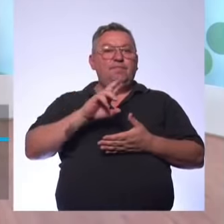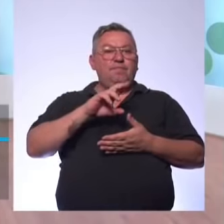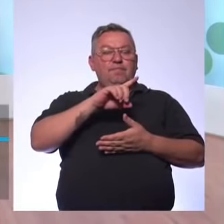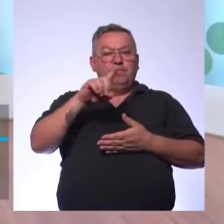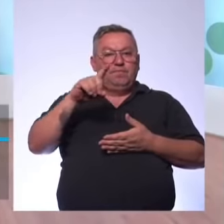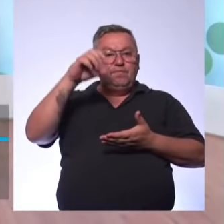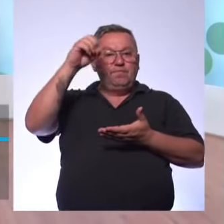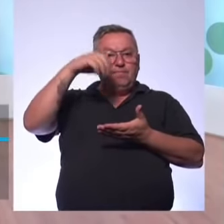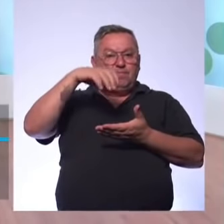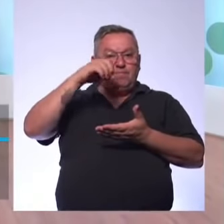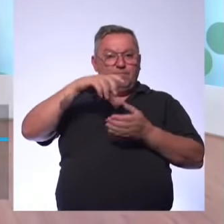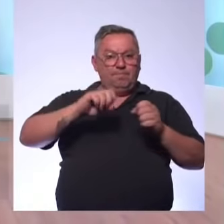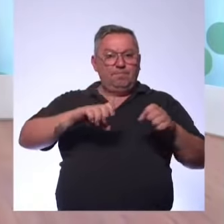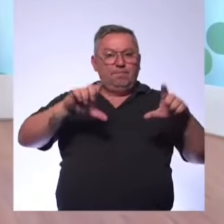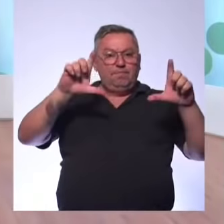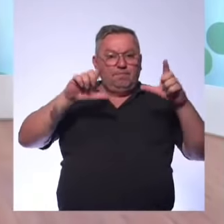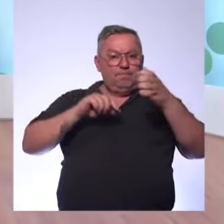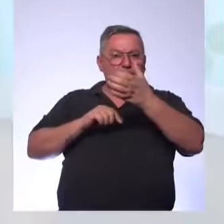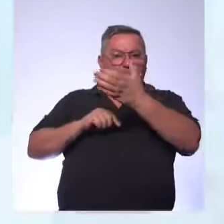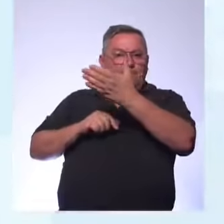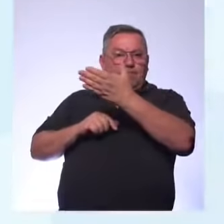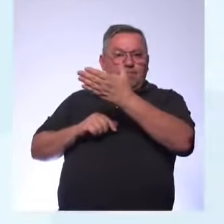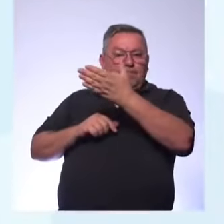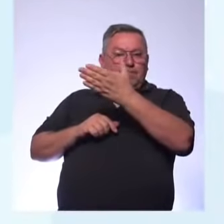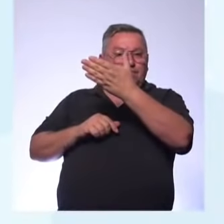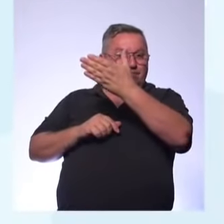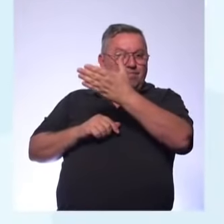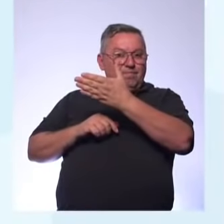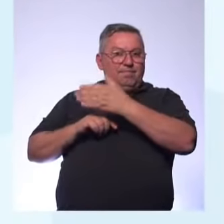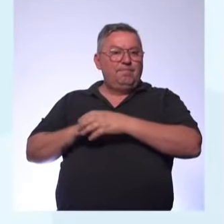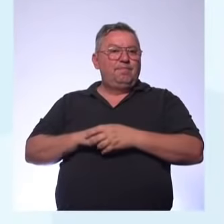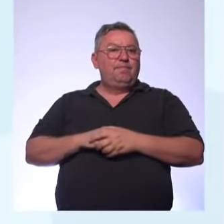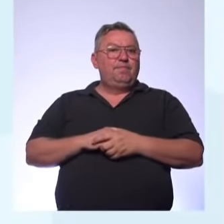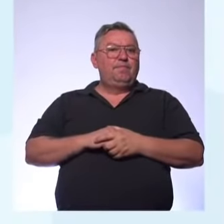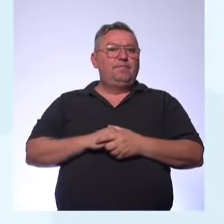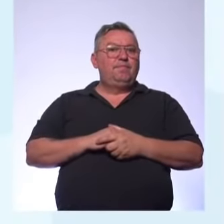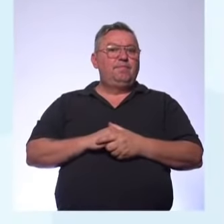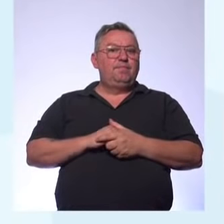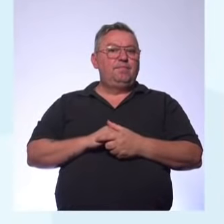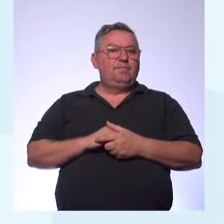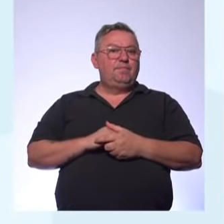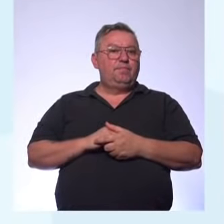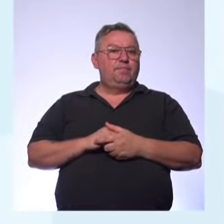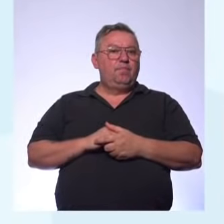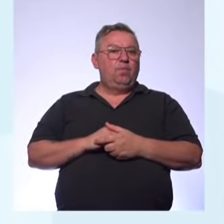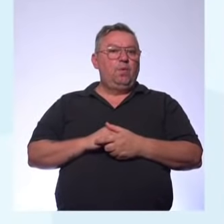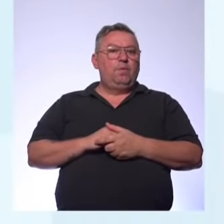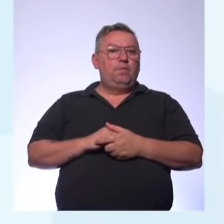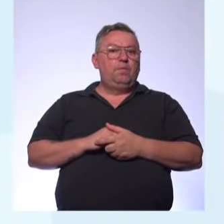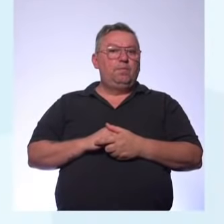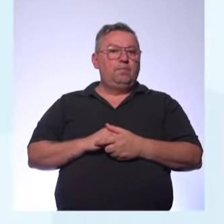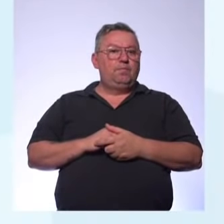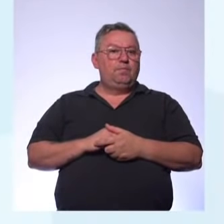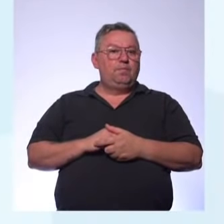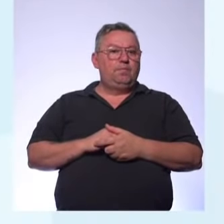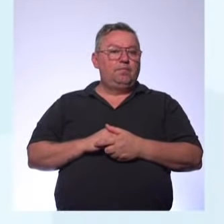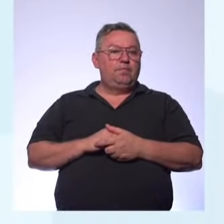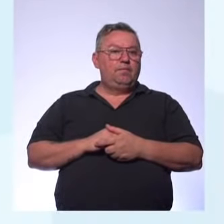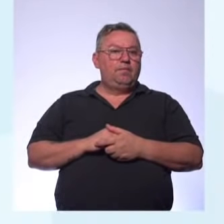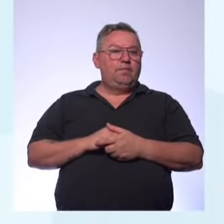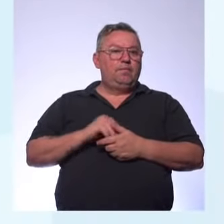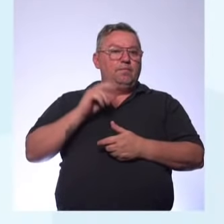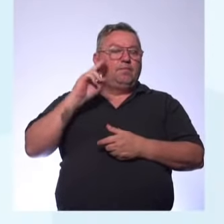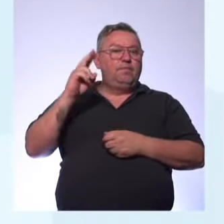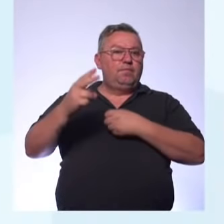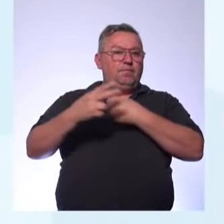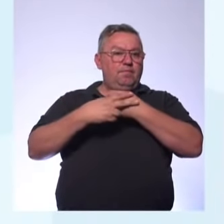dar um print ali na tela. Pode colocar para mim, por favor? How can help to prevent floods? We can't. Né? Olha, você vê o